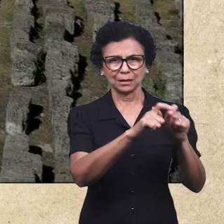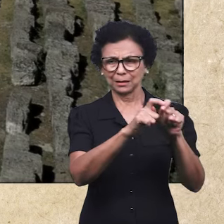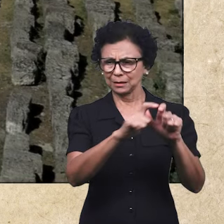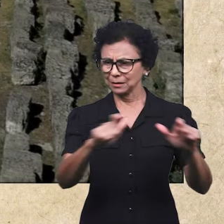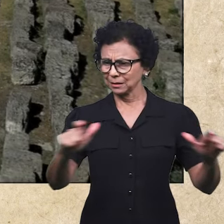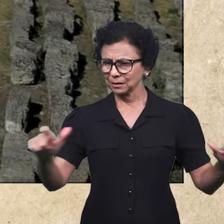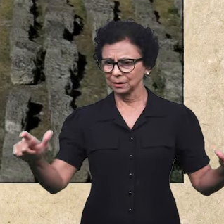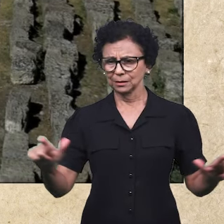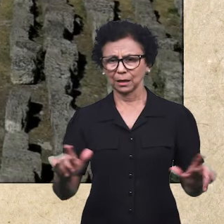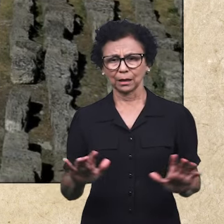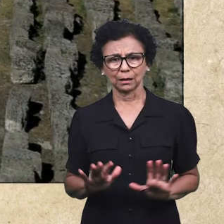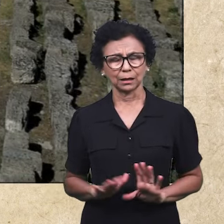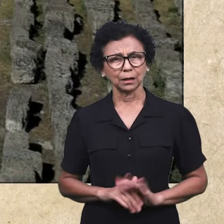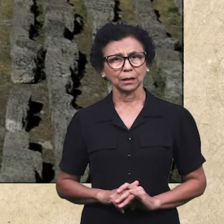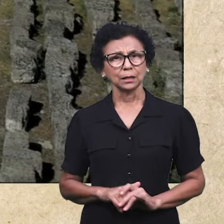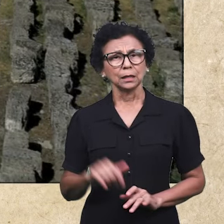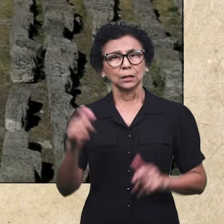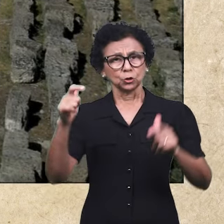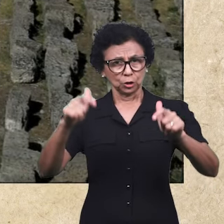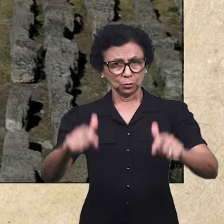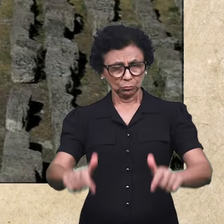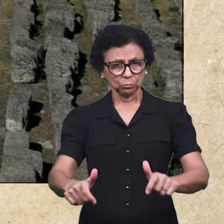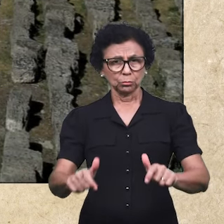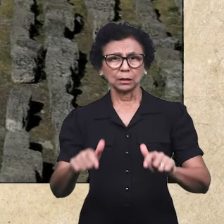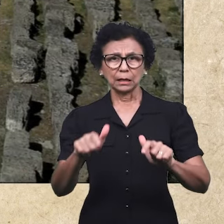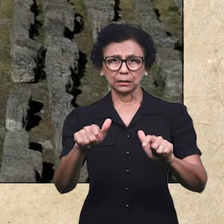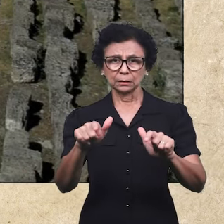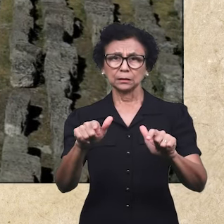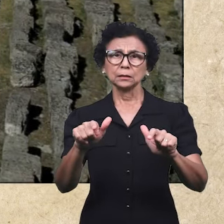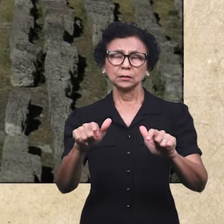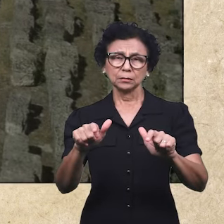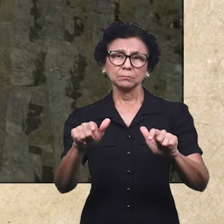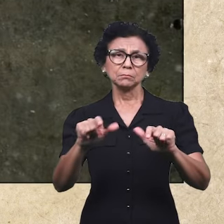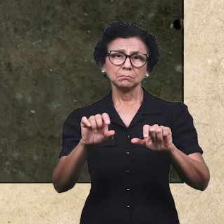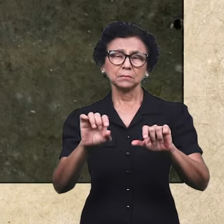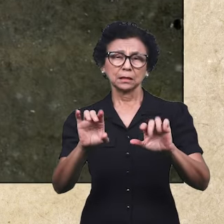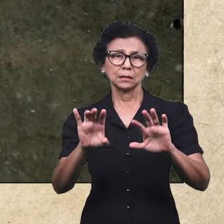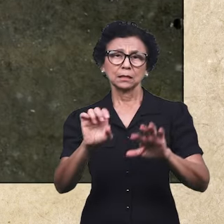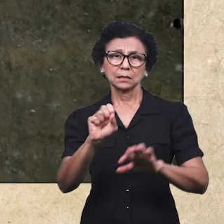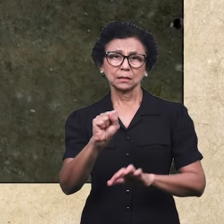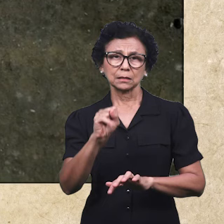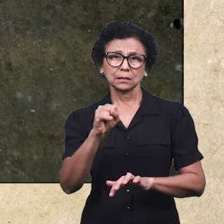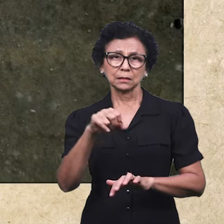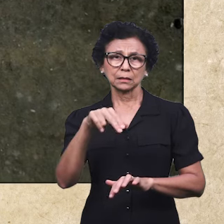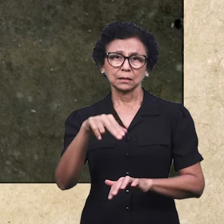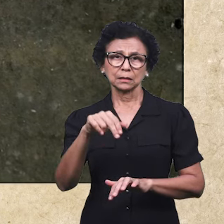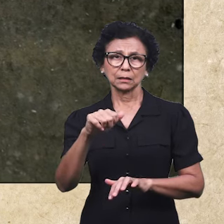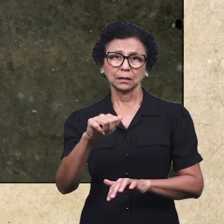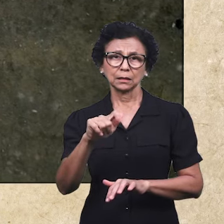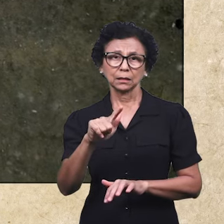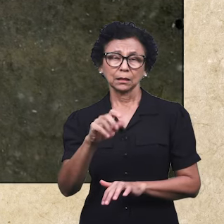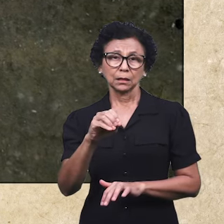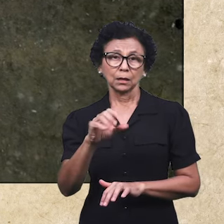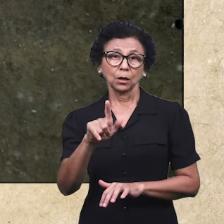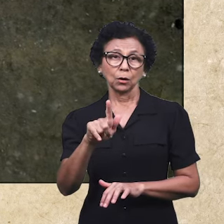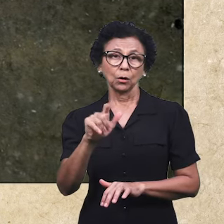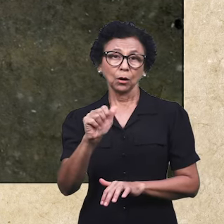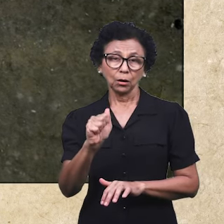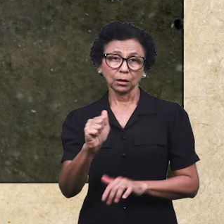ia nas sinagogas, mas os cristãos não podiam se reunir, eles reuniam em casas e escondidos. Então